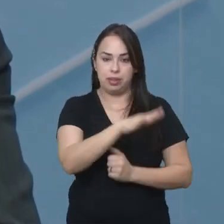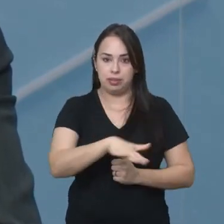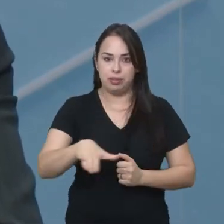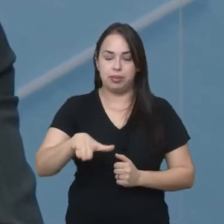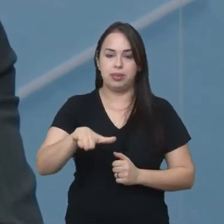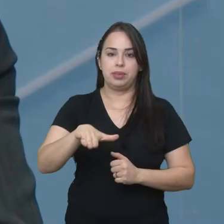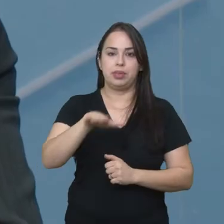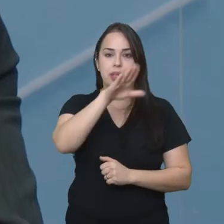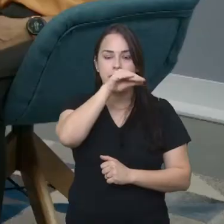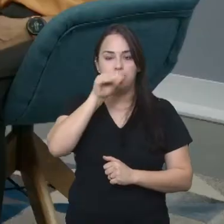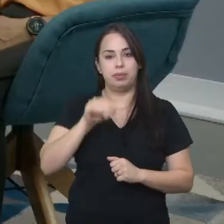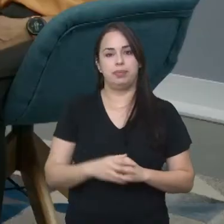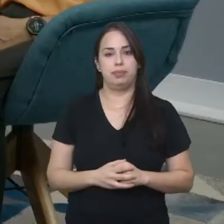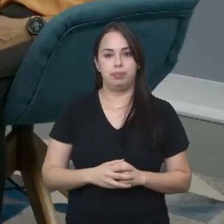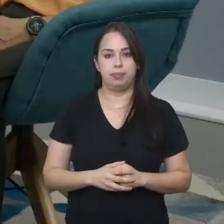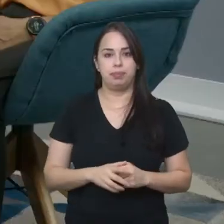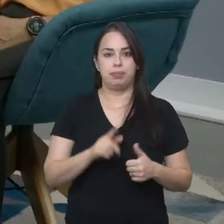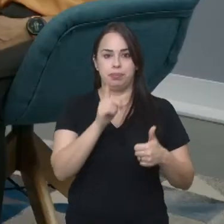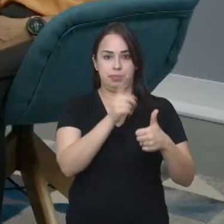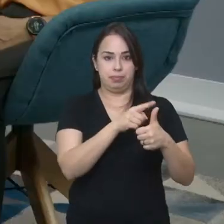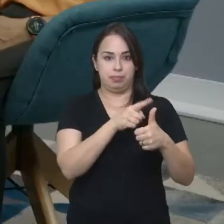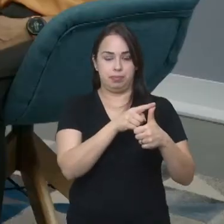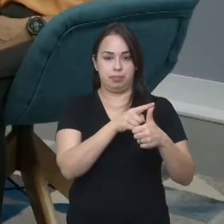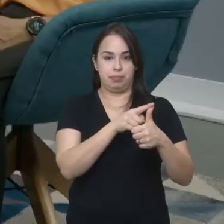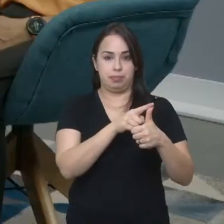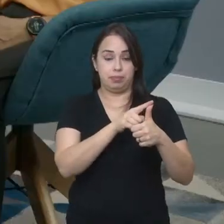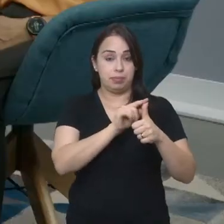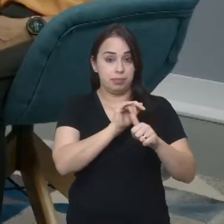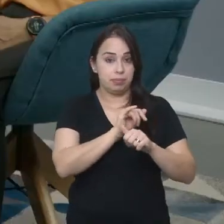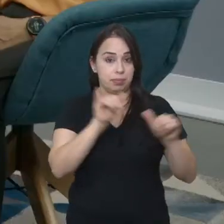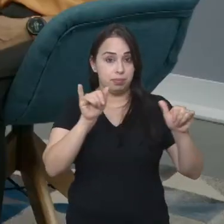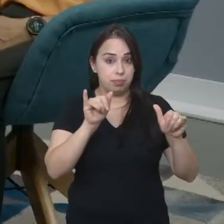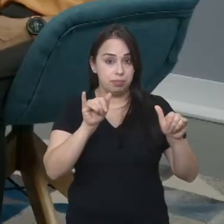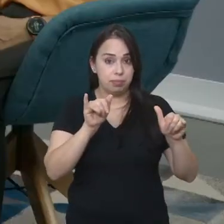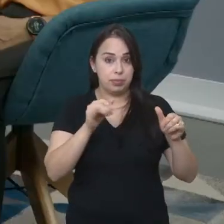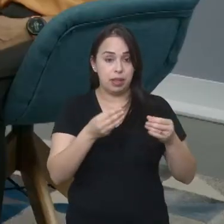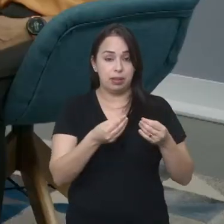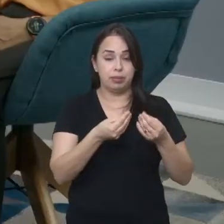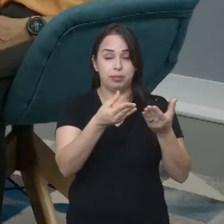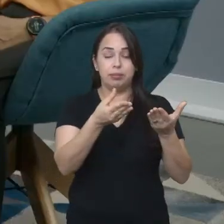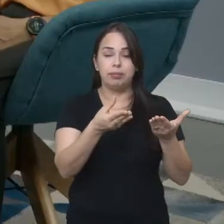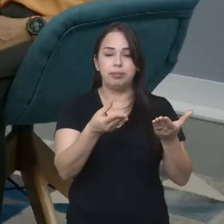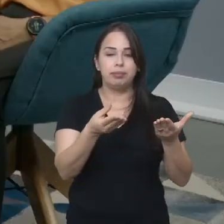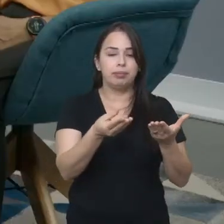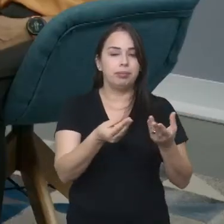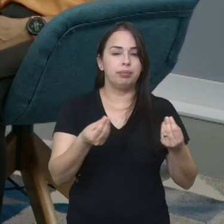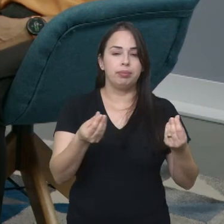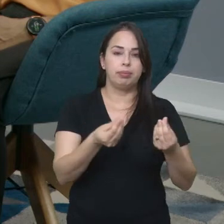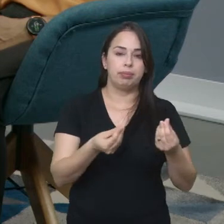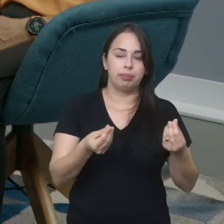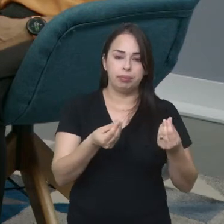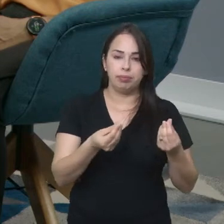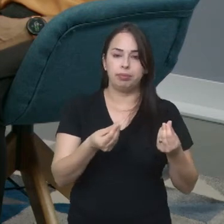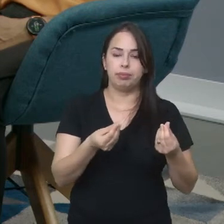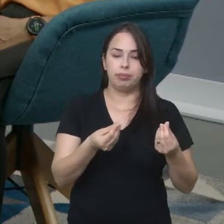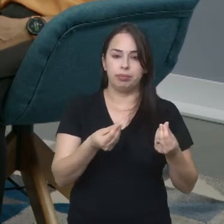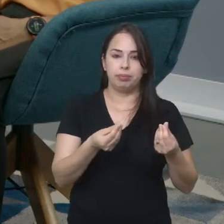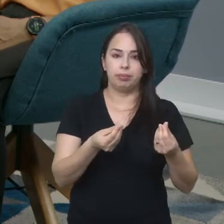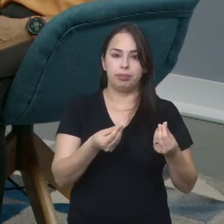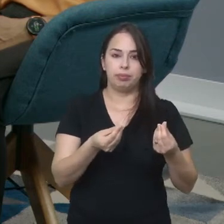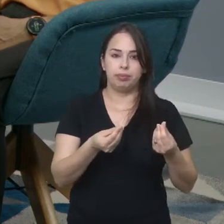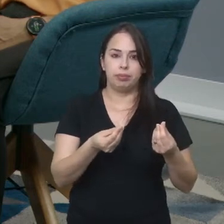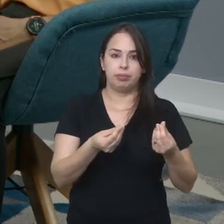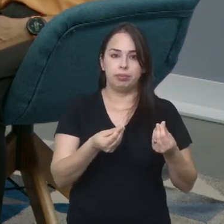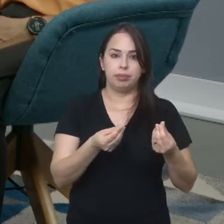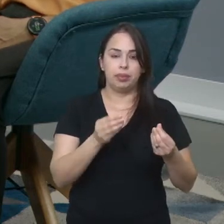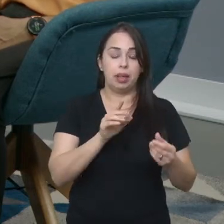crianças e adolescentes. Por exemplo, promover é dar condição, a grosso modo eu vou dizer, da questão